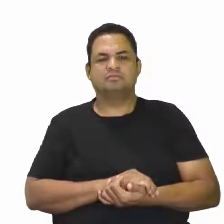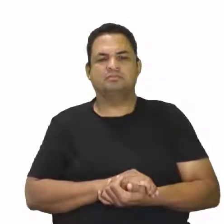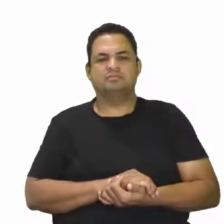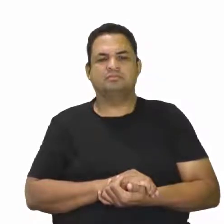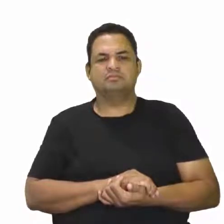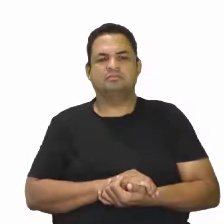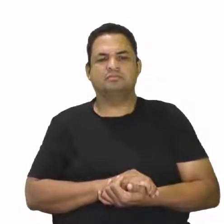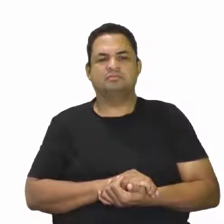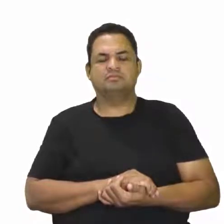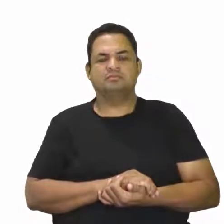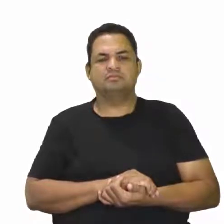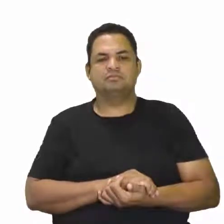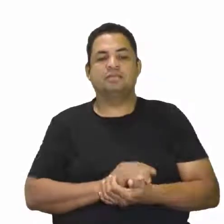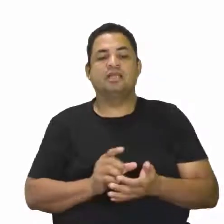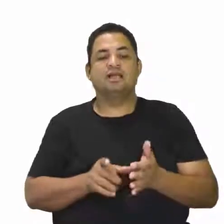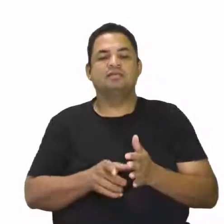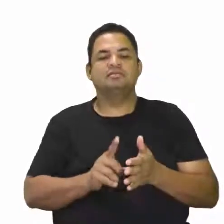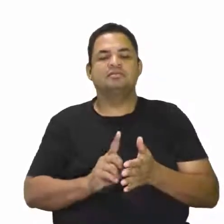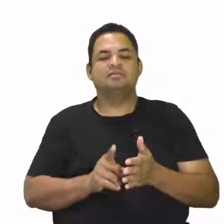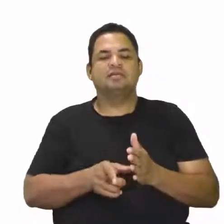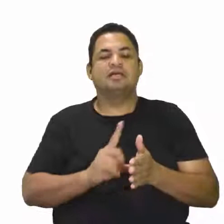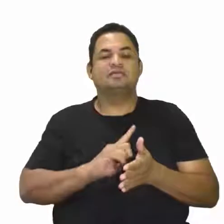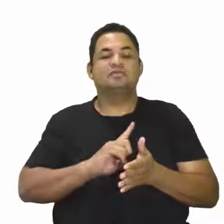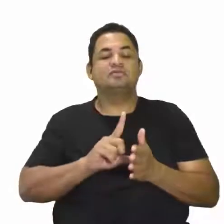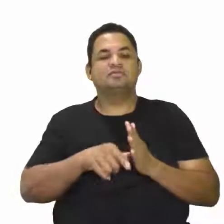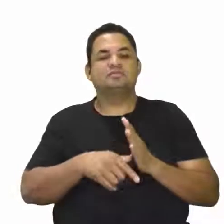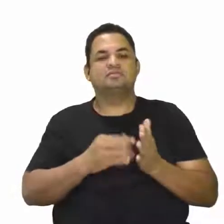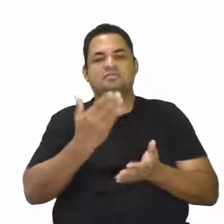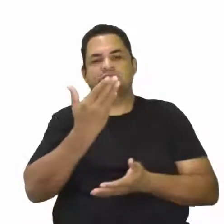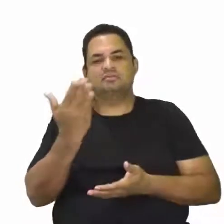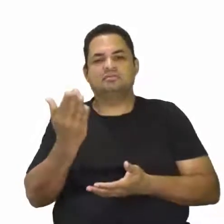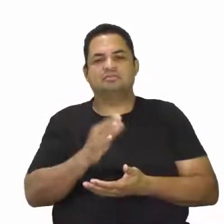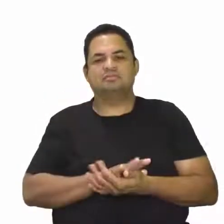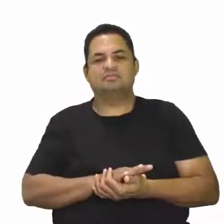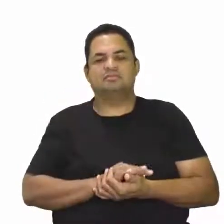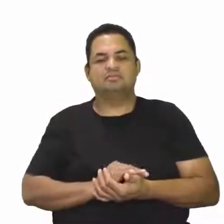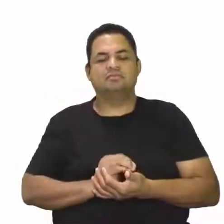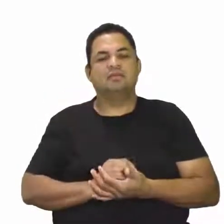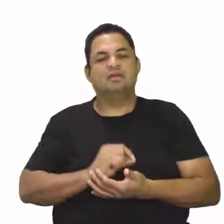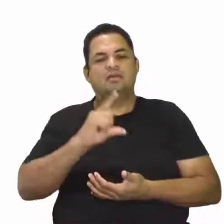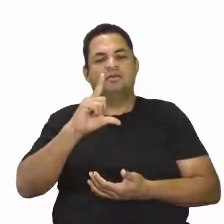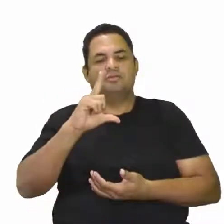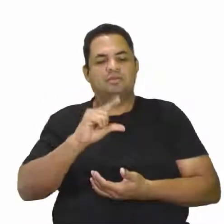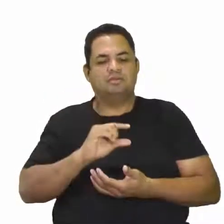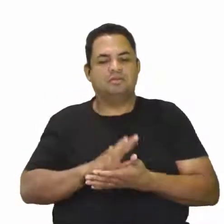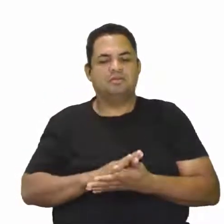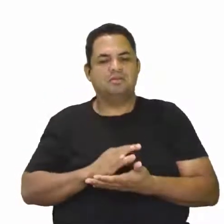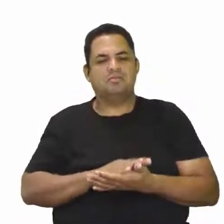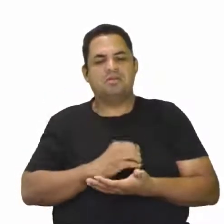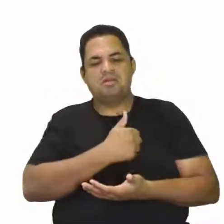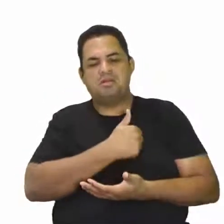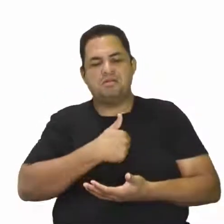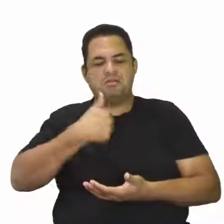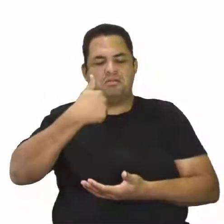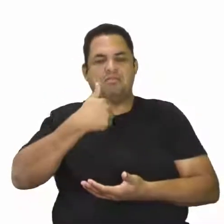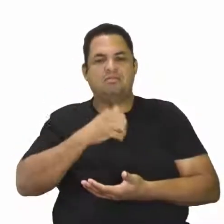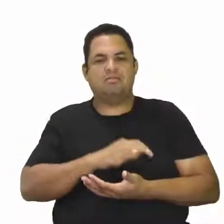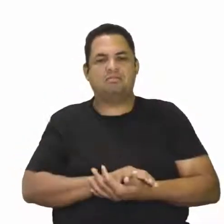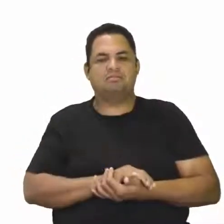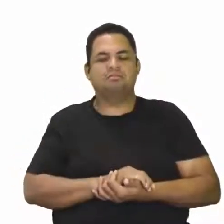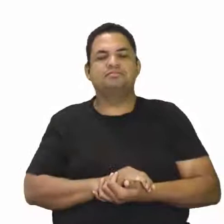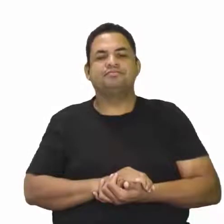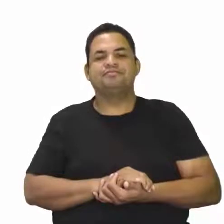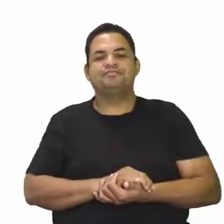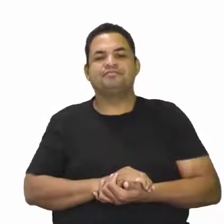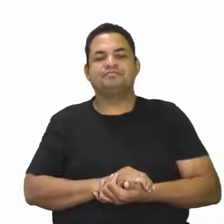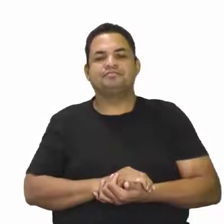Antes ou depois, Isso. maior, menor, melhor ou pior. E aí nós, ao invés de usarmos o muy,